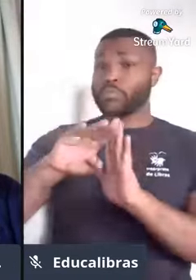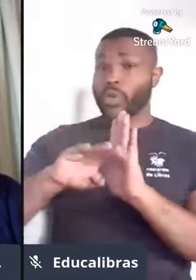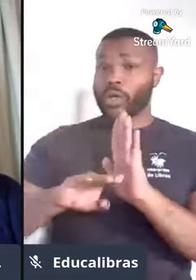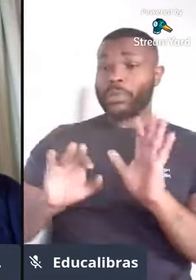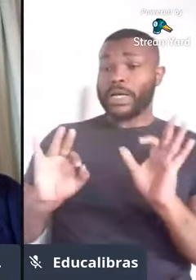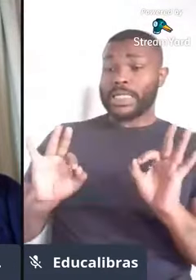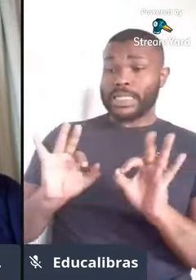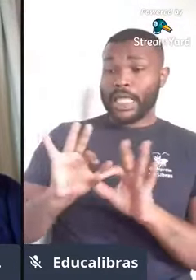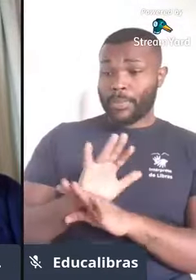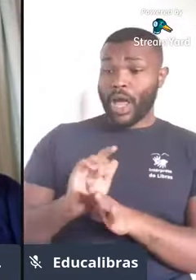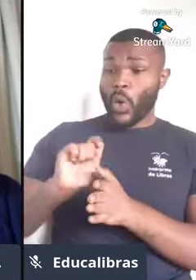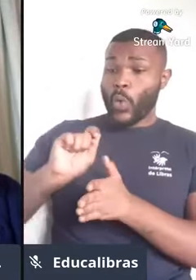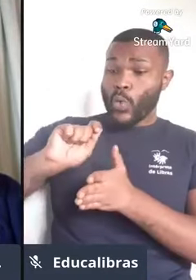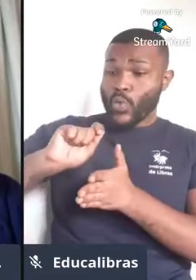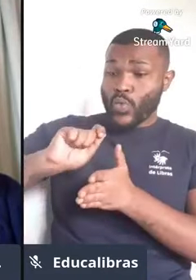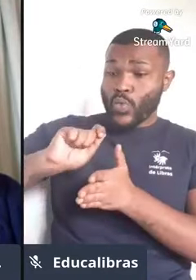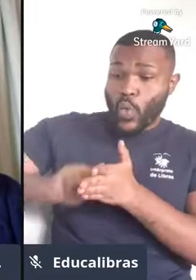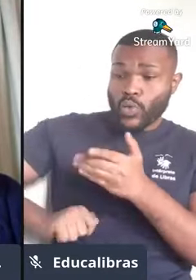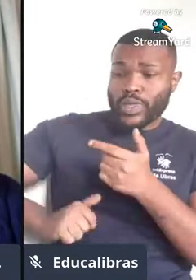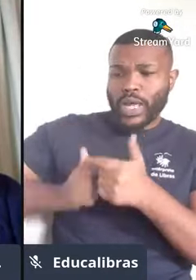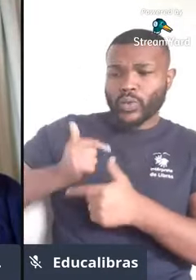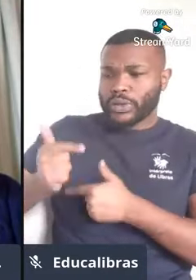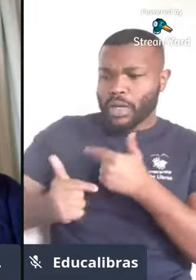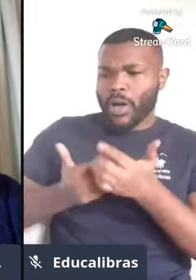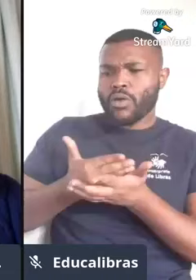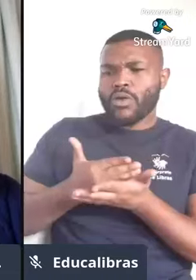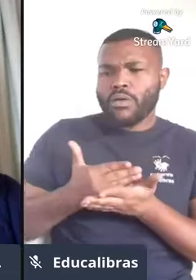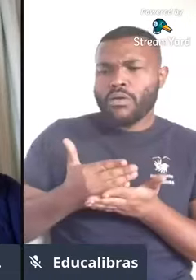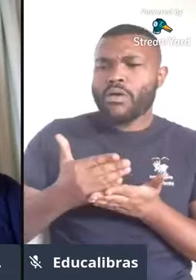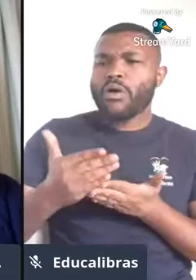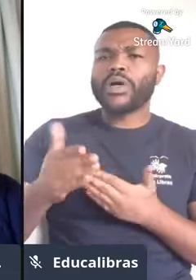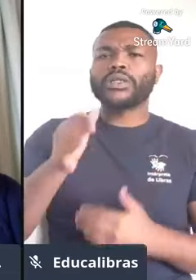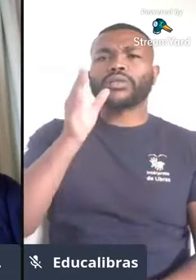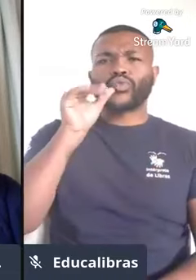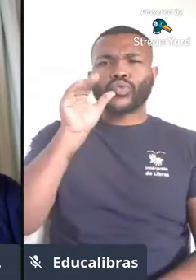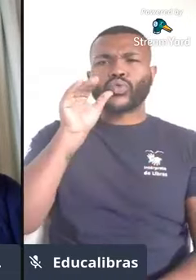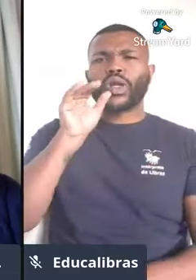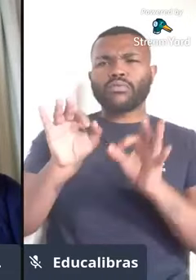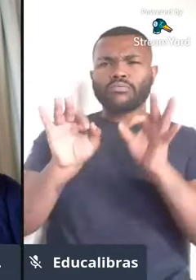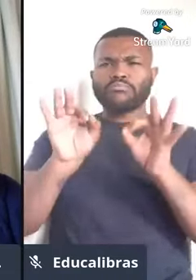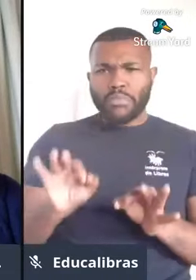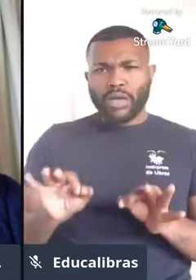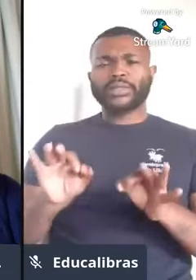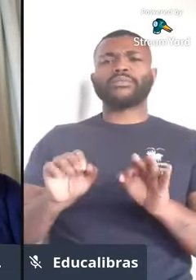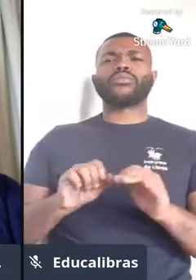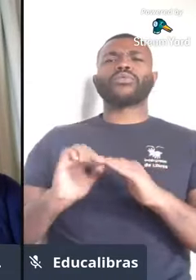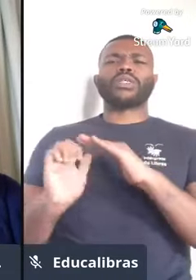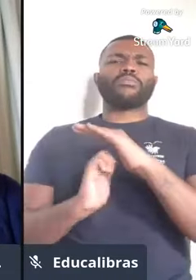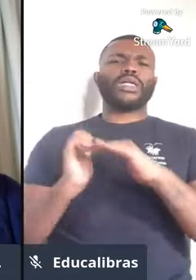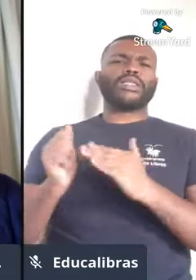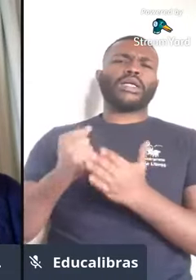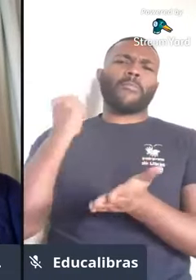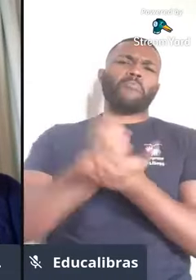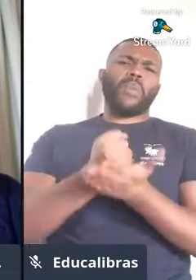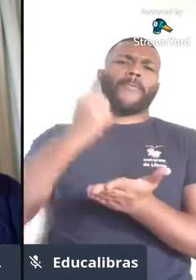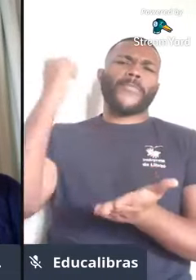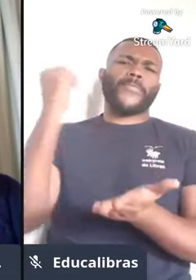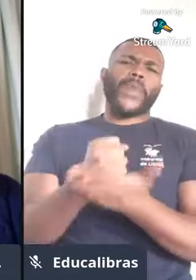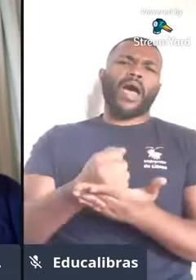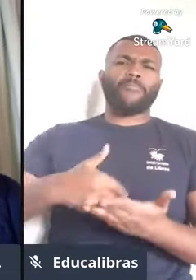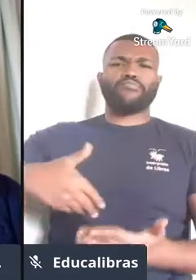de trabalho transformados e passarem a ser empregados das empresas com contrato por tempo indeterminado. É